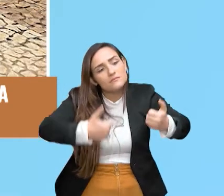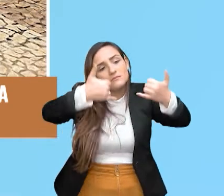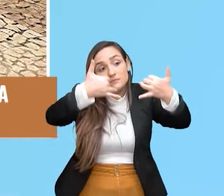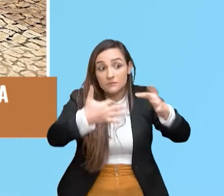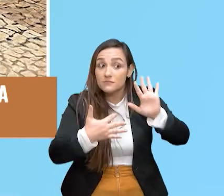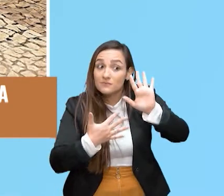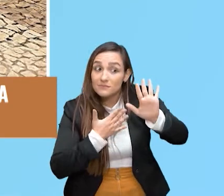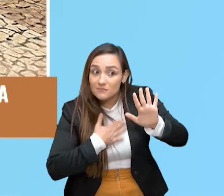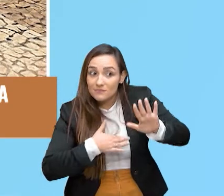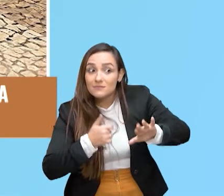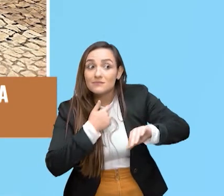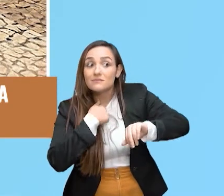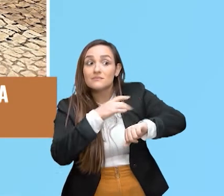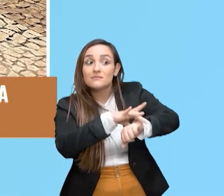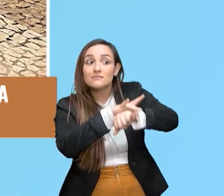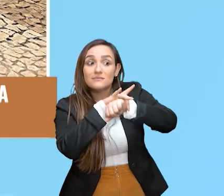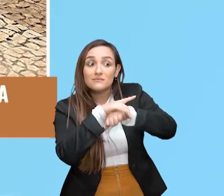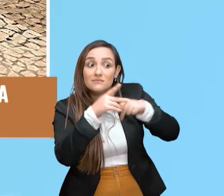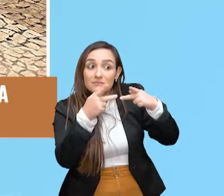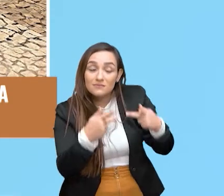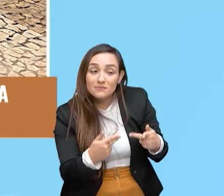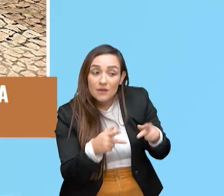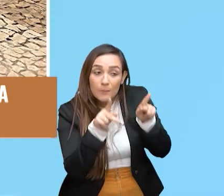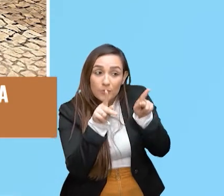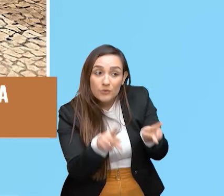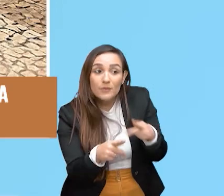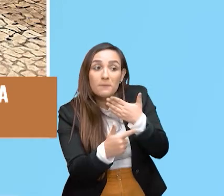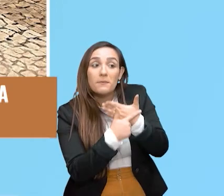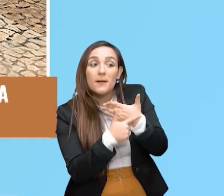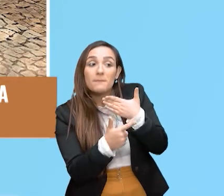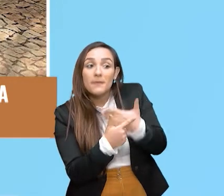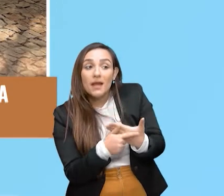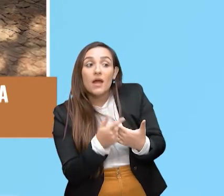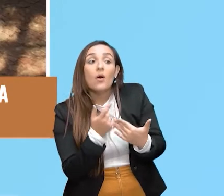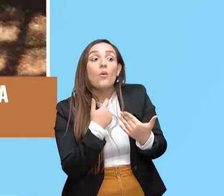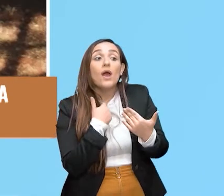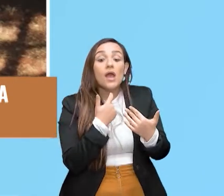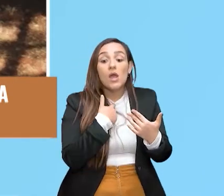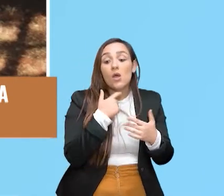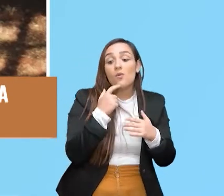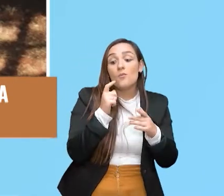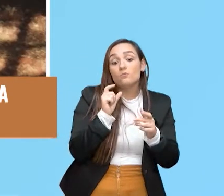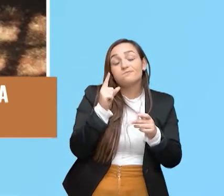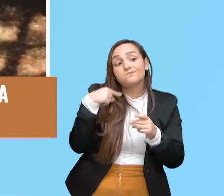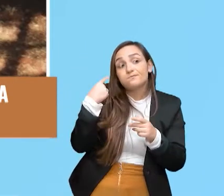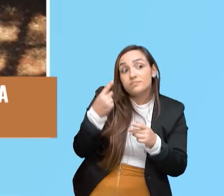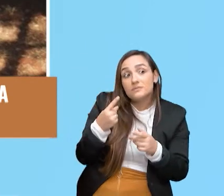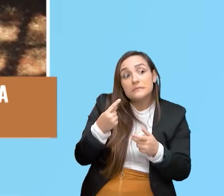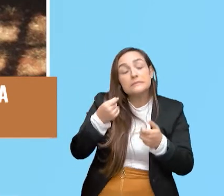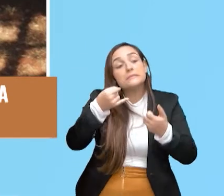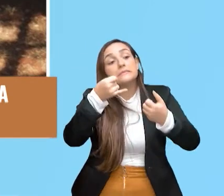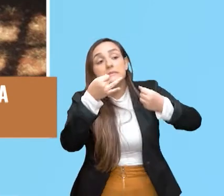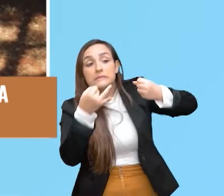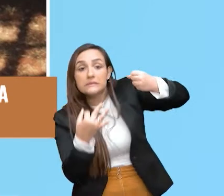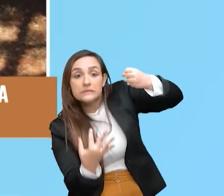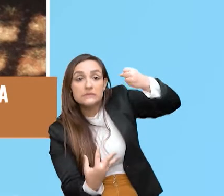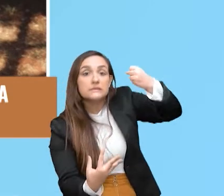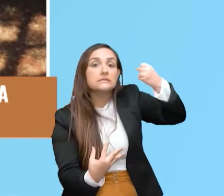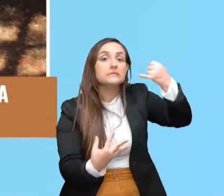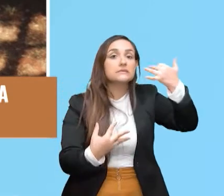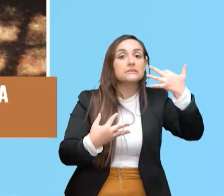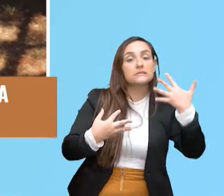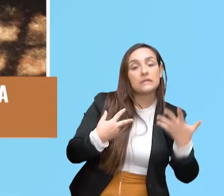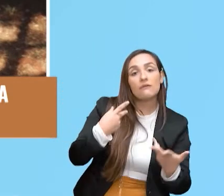realmente, explicando o papel da defensoria, quem nós somos, por que nós estamos ali, que nós